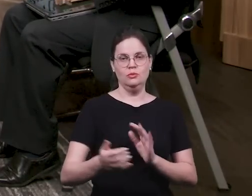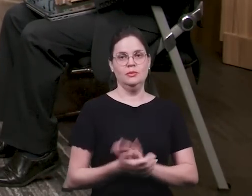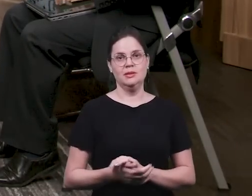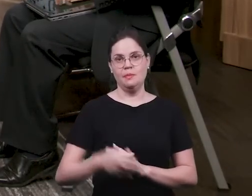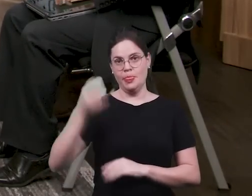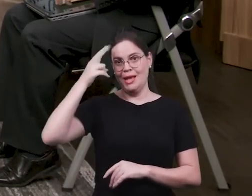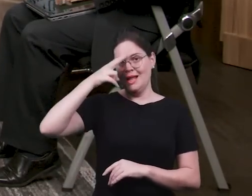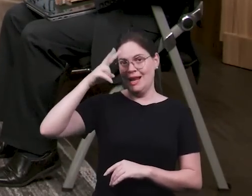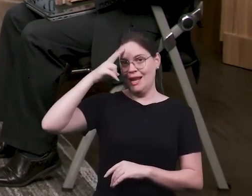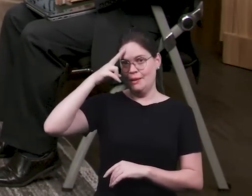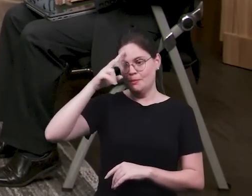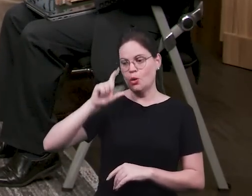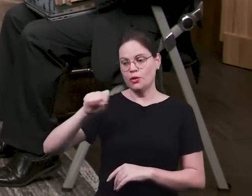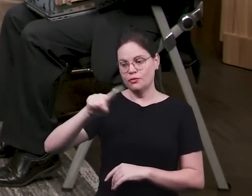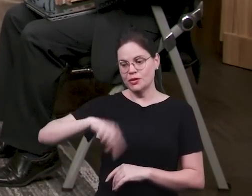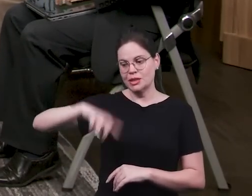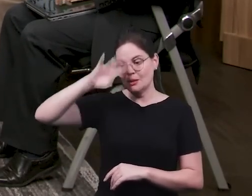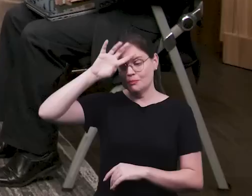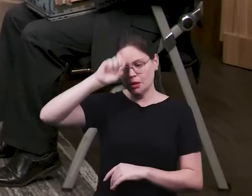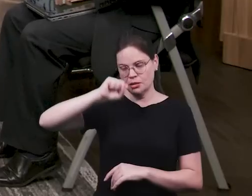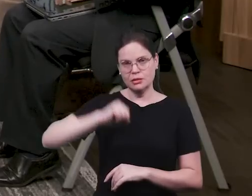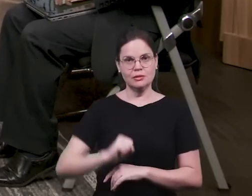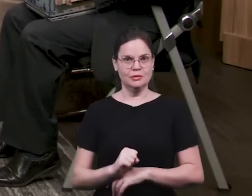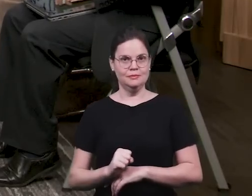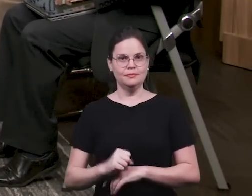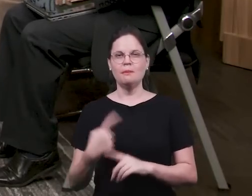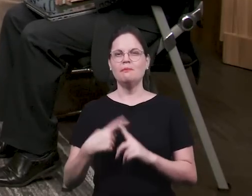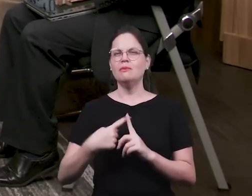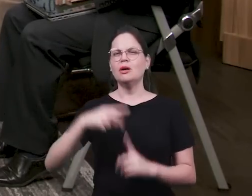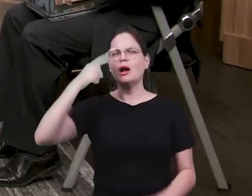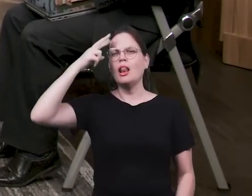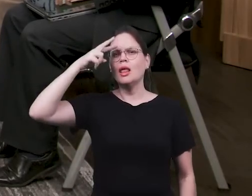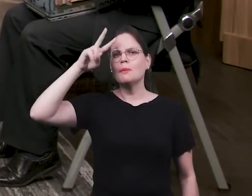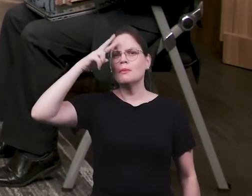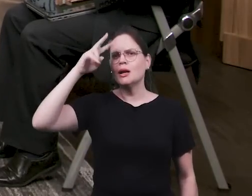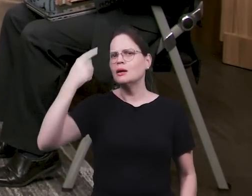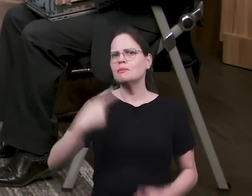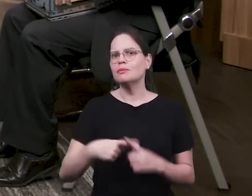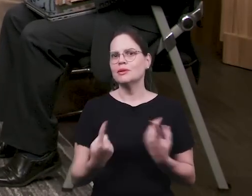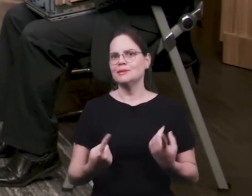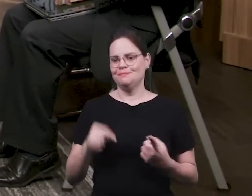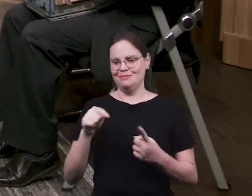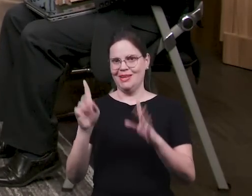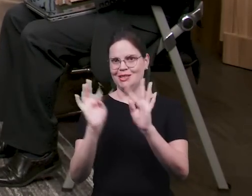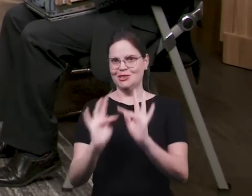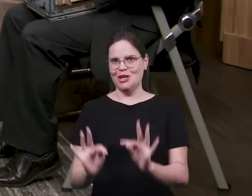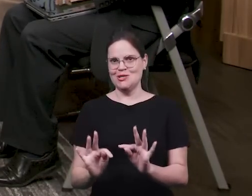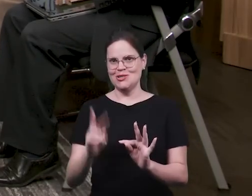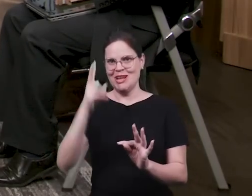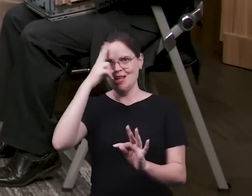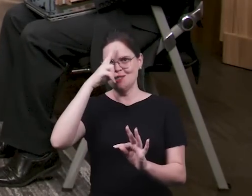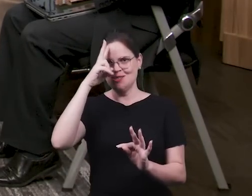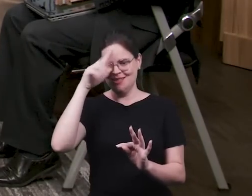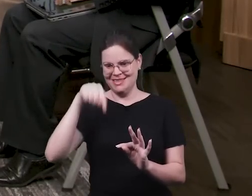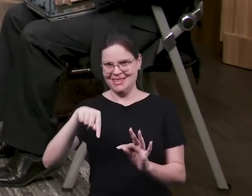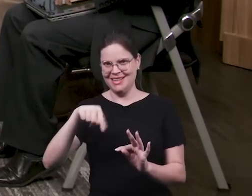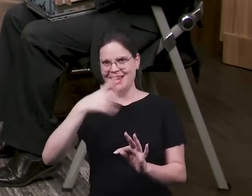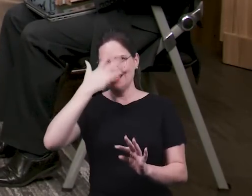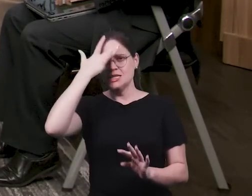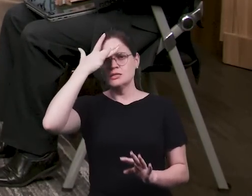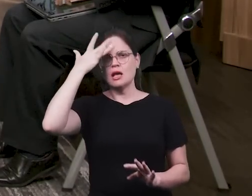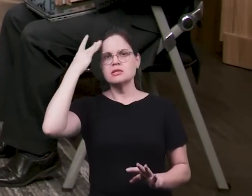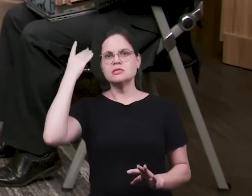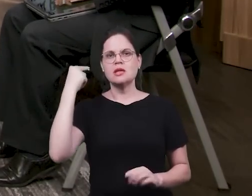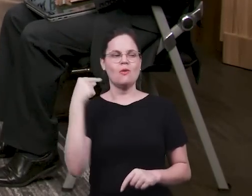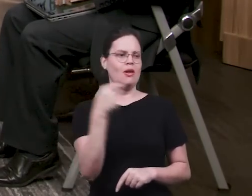lembra-te, pois, do que tens recebido. Por que se lembrar? Porque aquela igreja histórica, ela havia se esquecido do